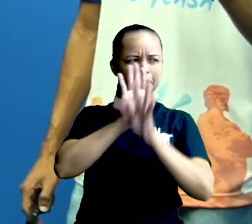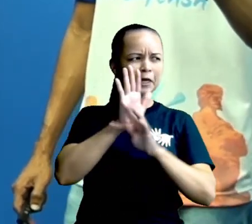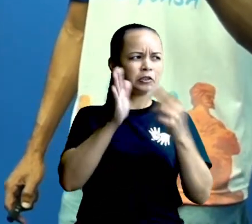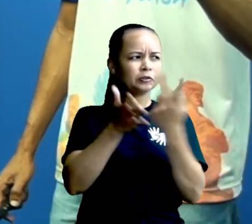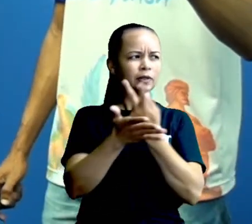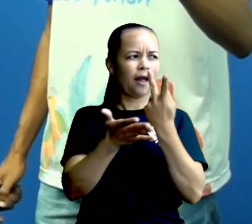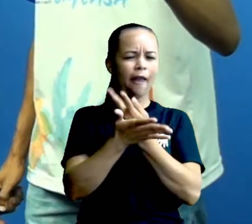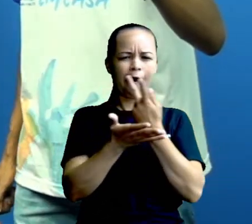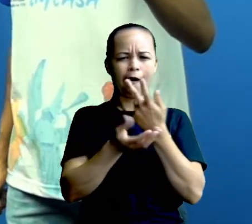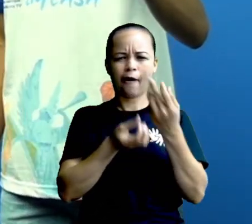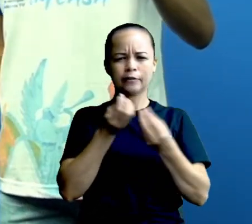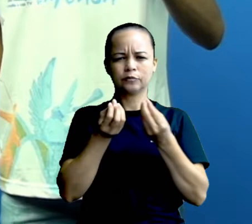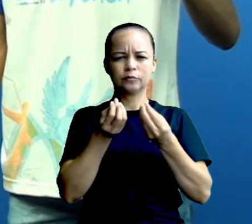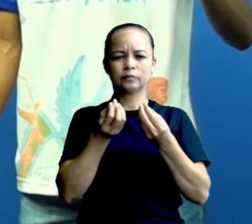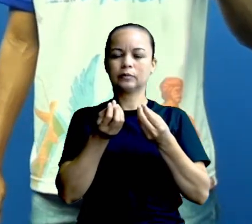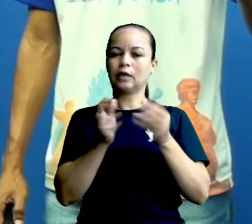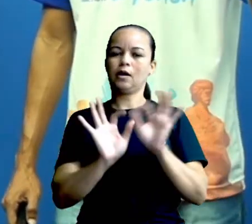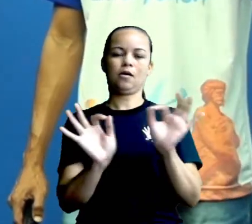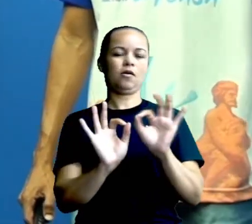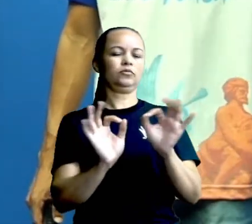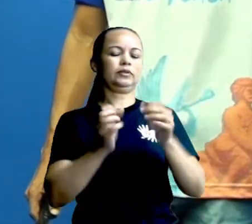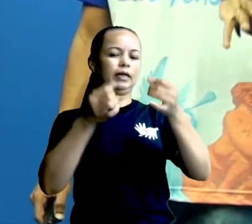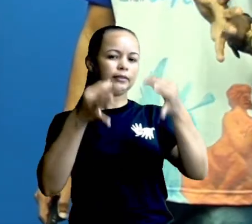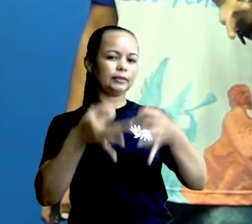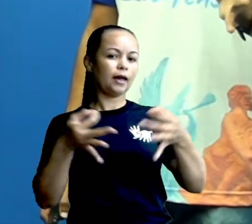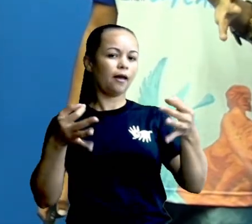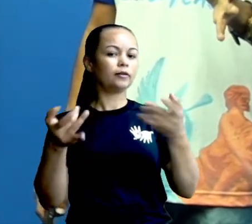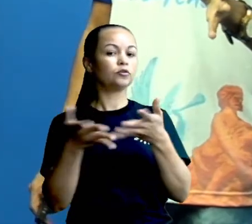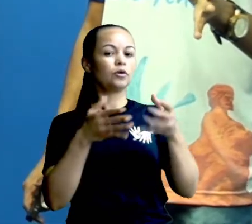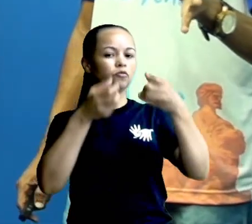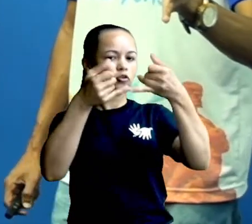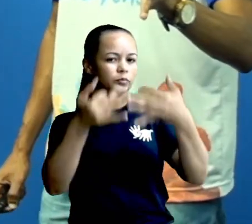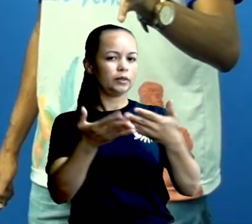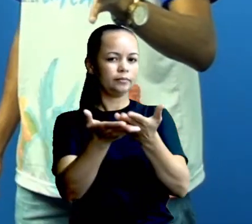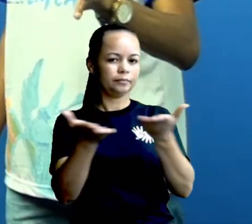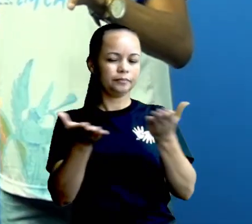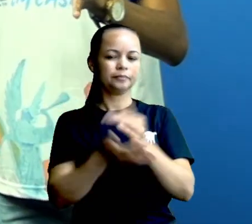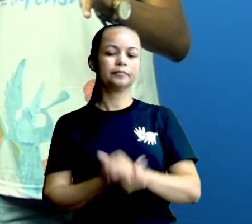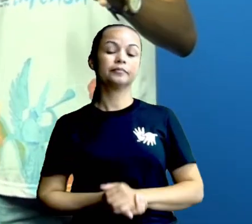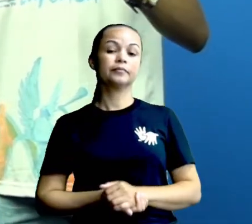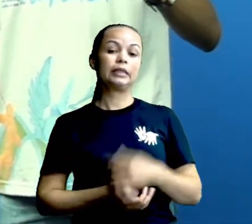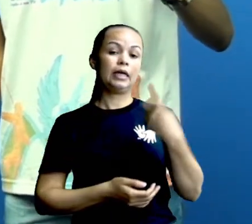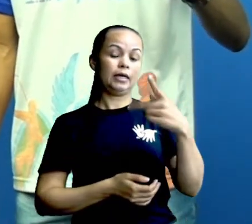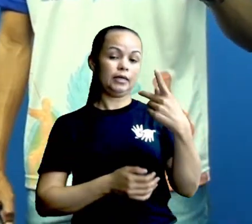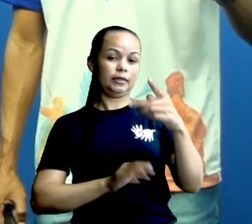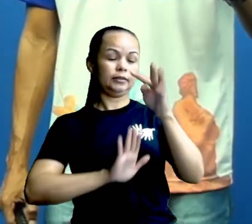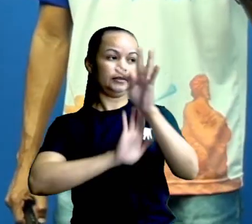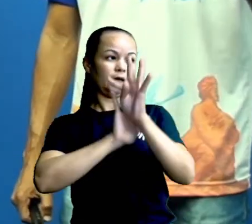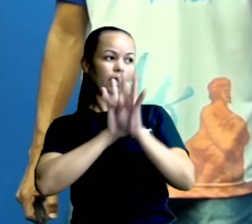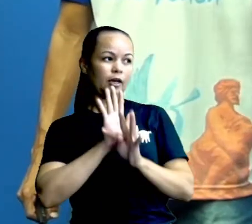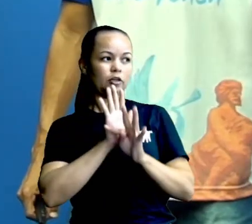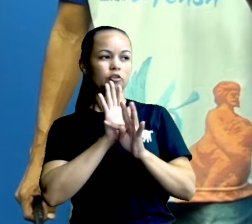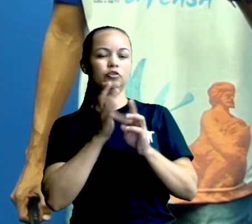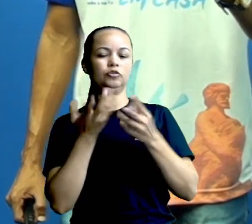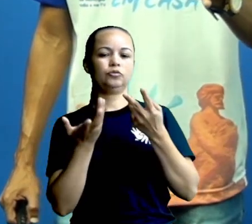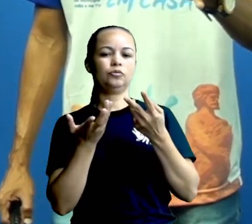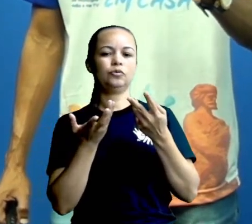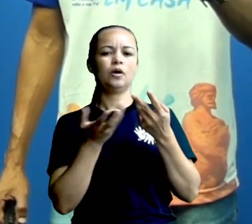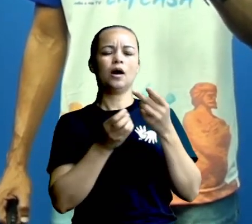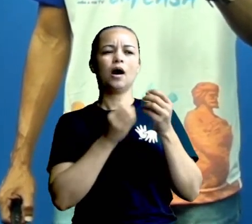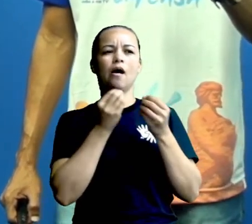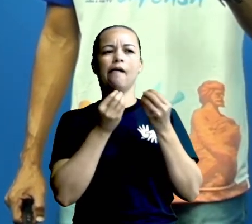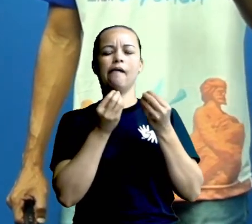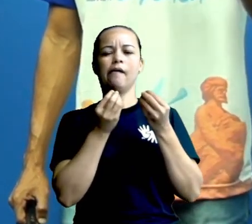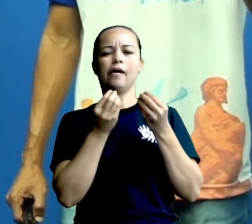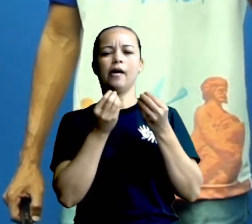errado esse texto aí? Não, tá certinho. É o que eu quero explicar a vocês. Esse texto é o seguinte. A gente enxerga